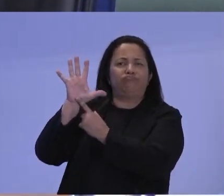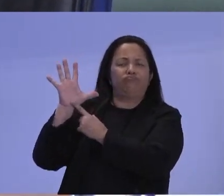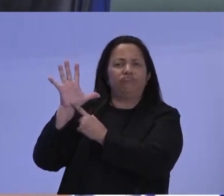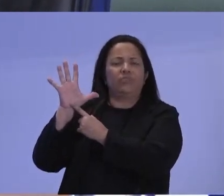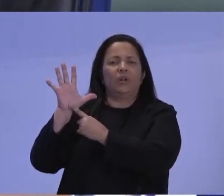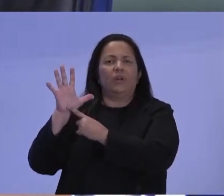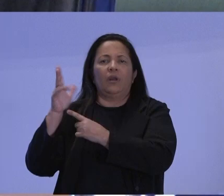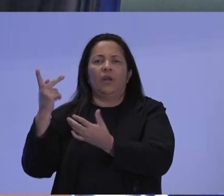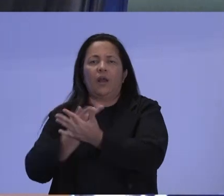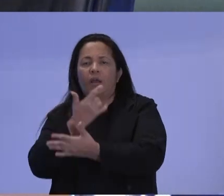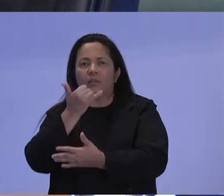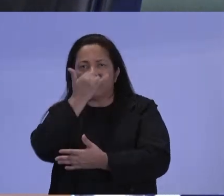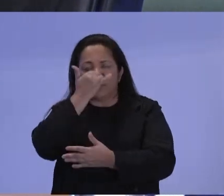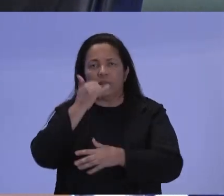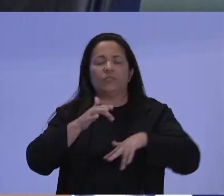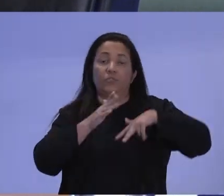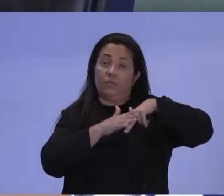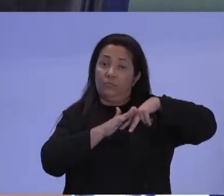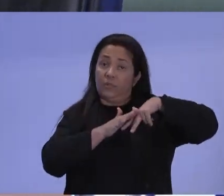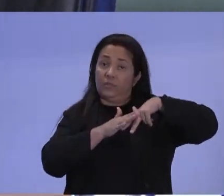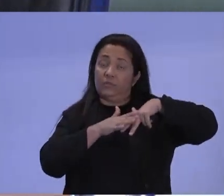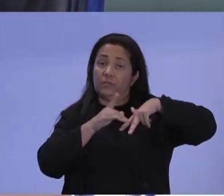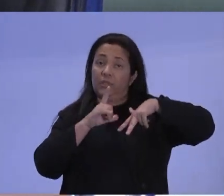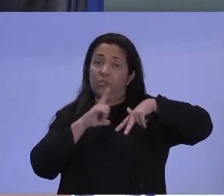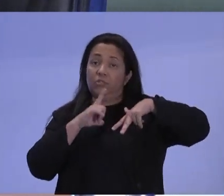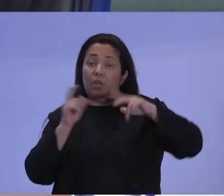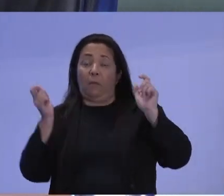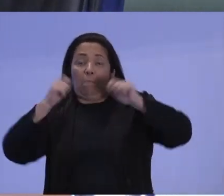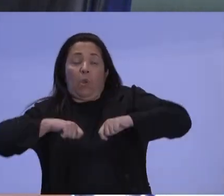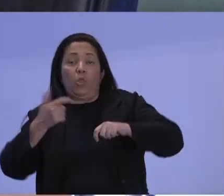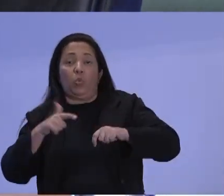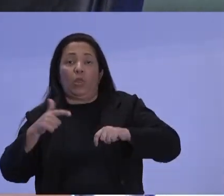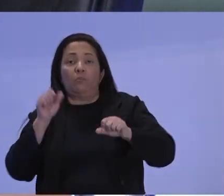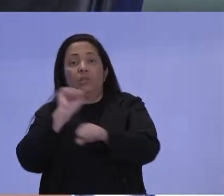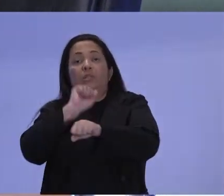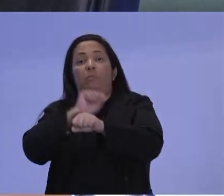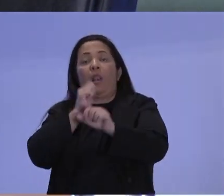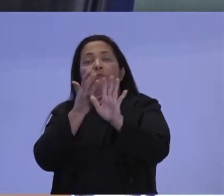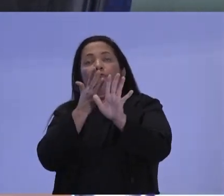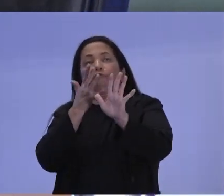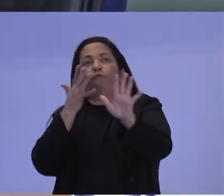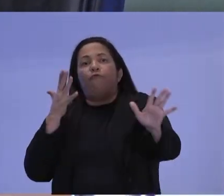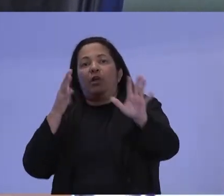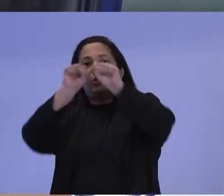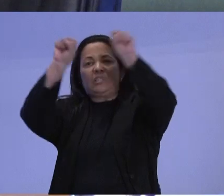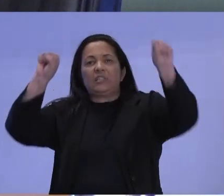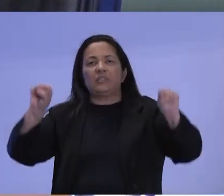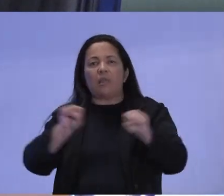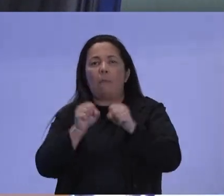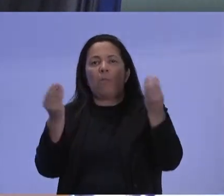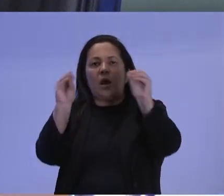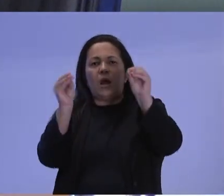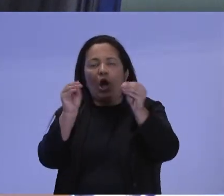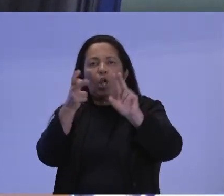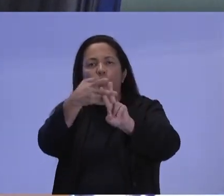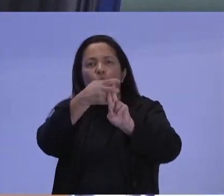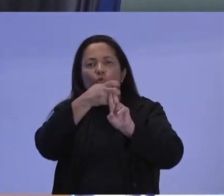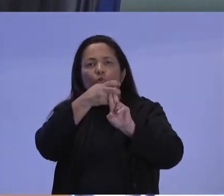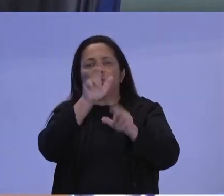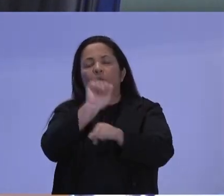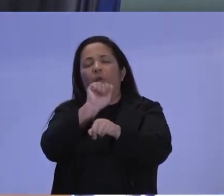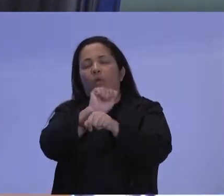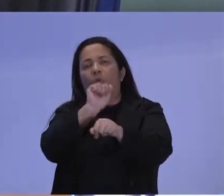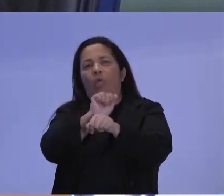e o paciente que tem a incapacidade, ele fica na fila de espera. Mas